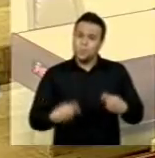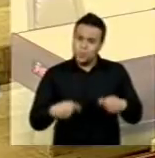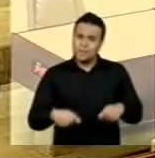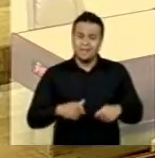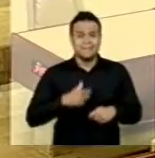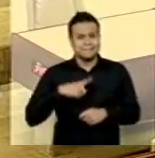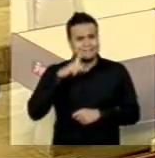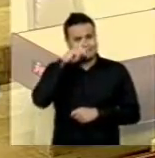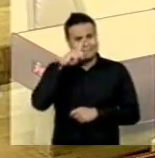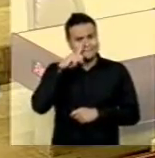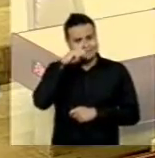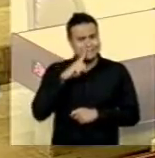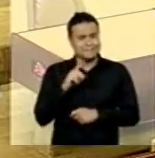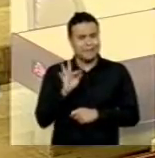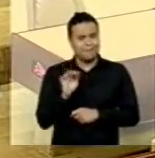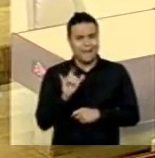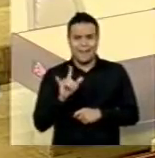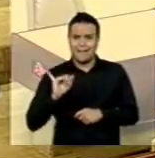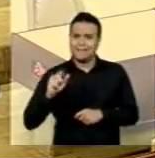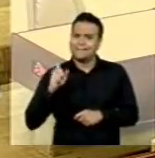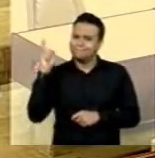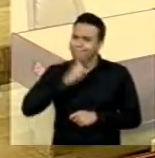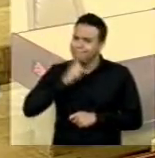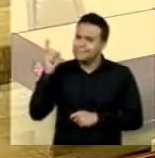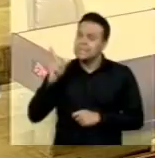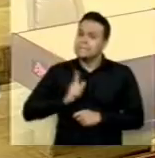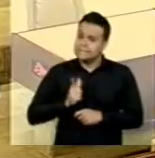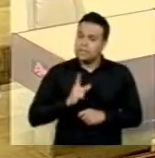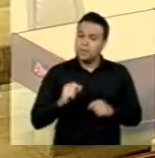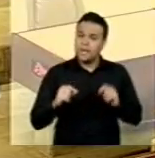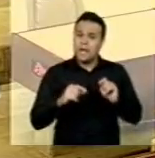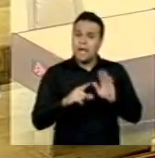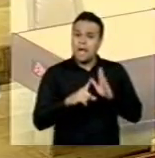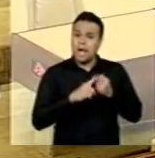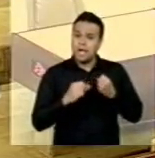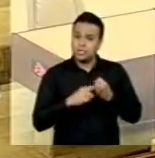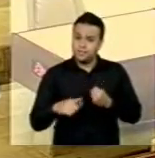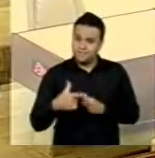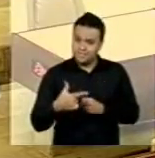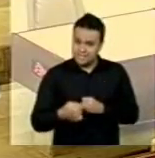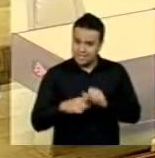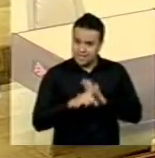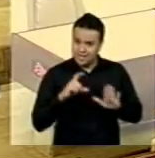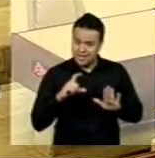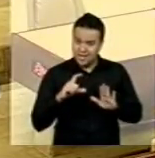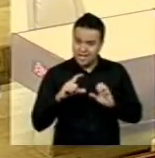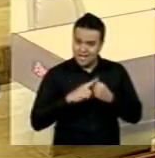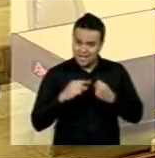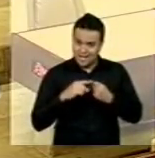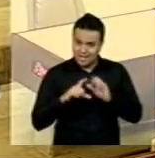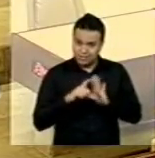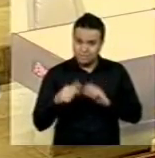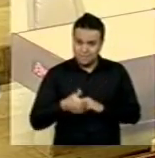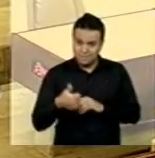perigosa falácia, usar o artigo 27, parágrafo 1º, para distinguir imunidade material e